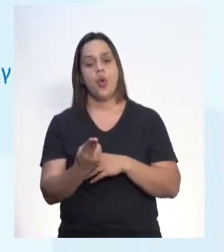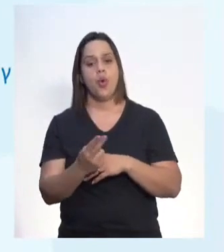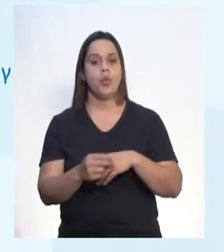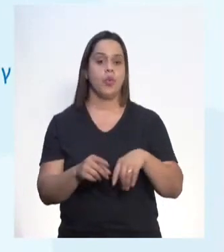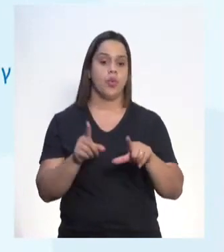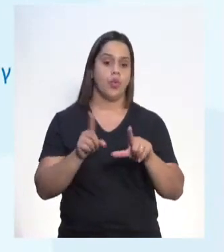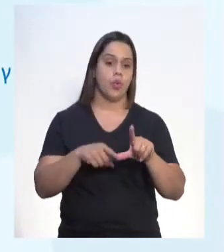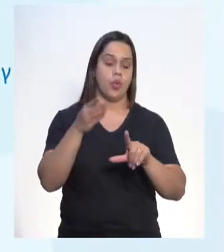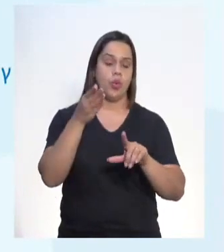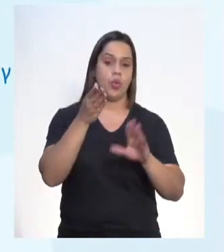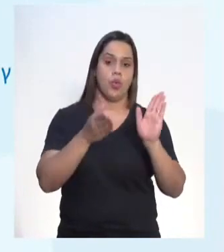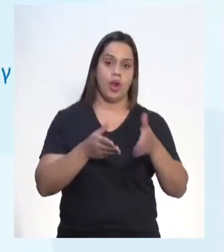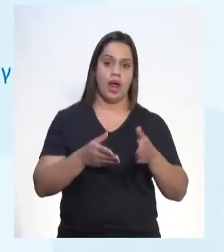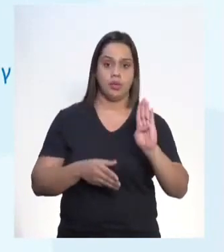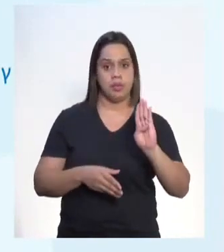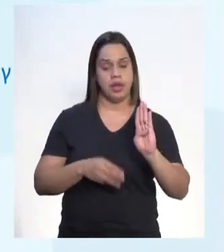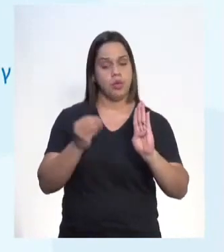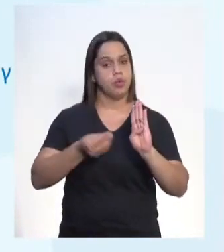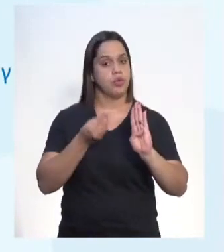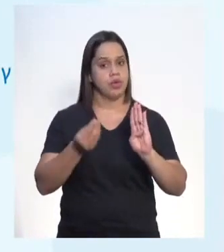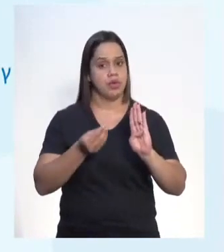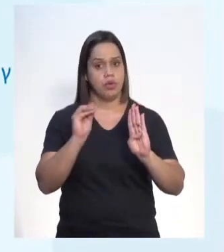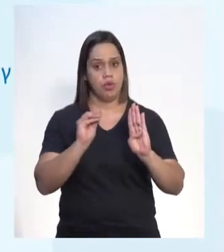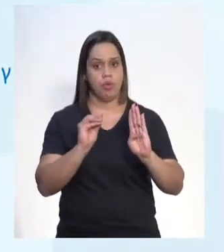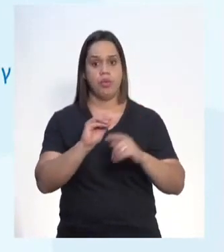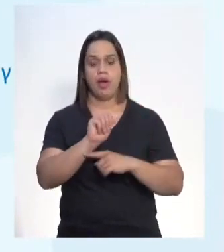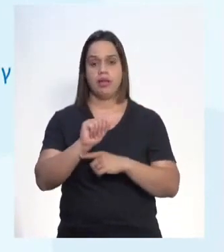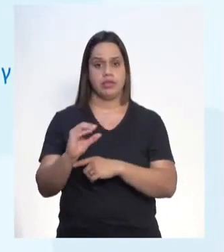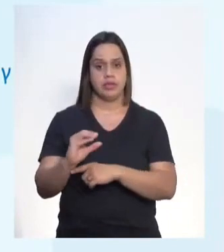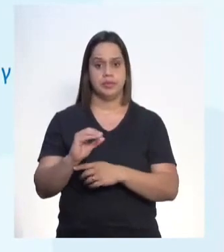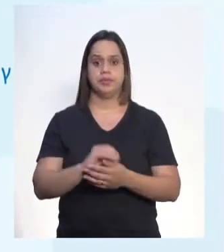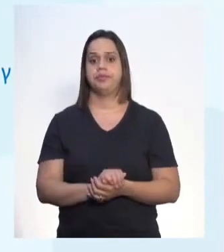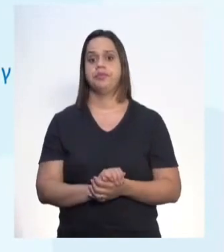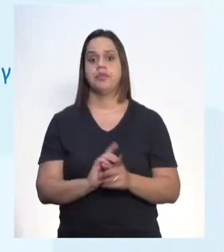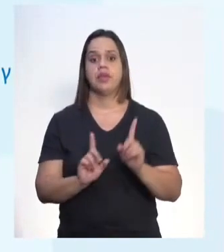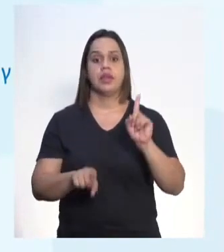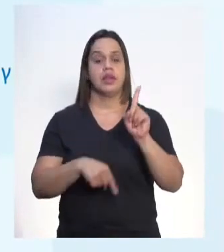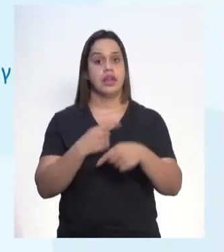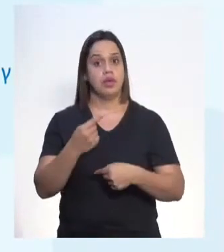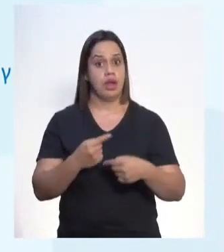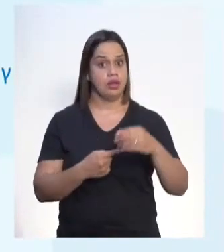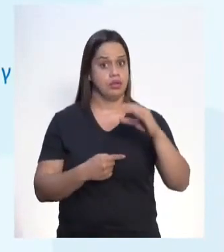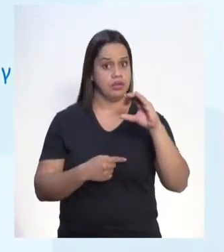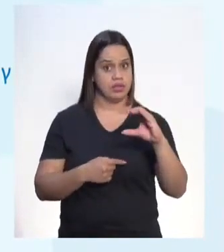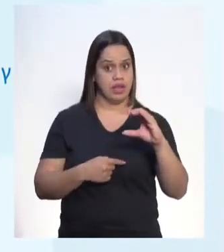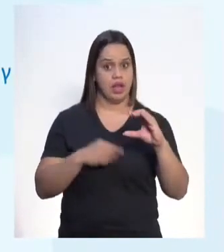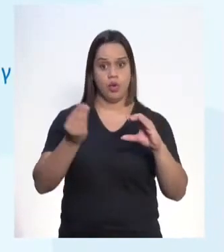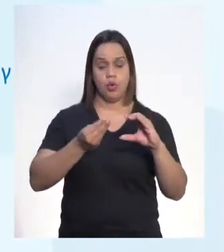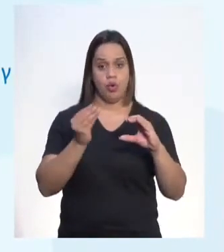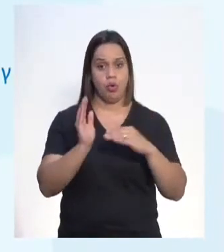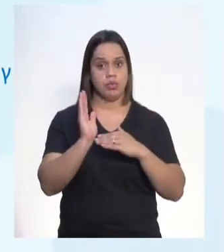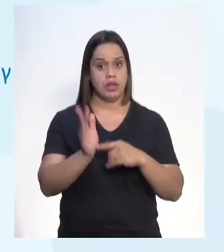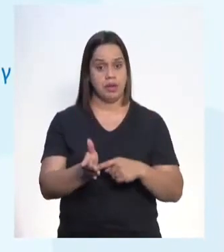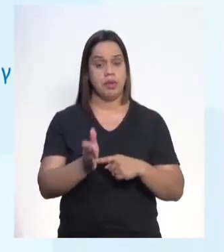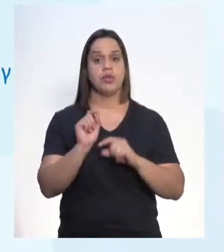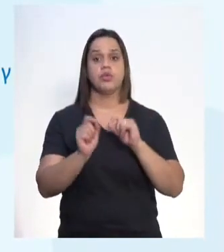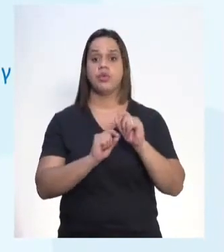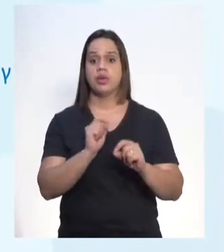B como o segmento AC. E o lado C como